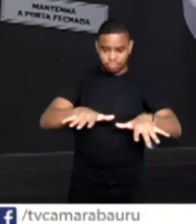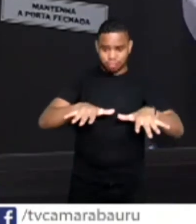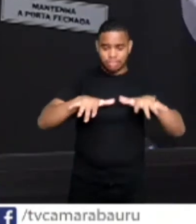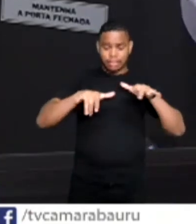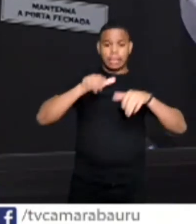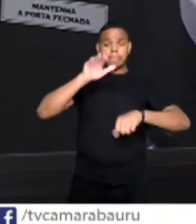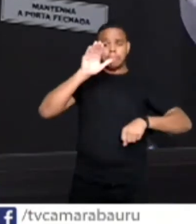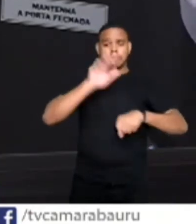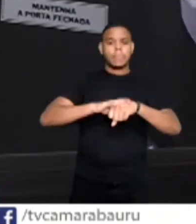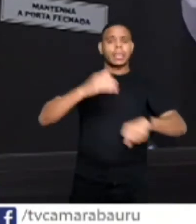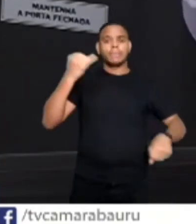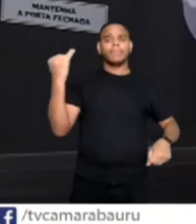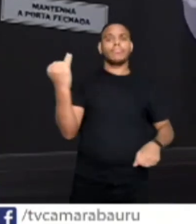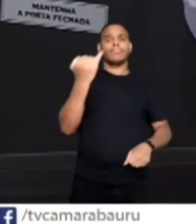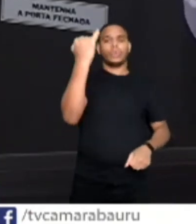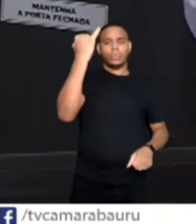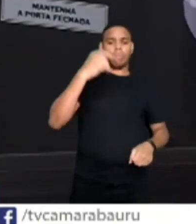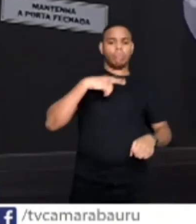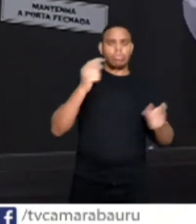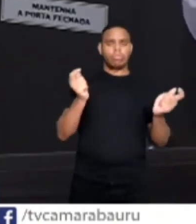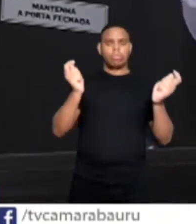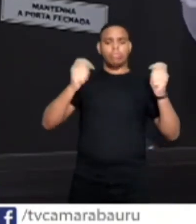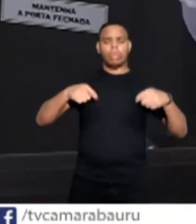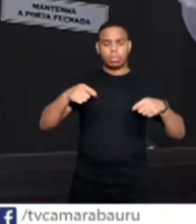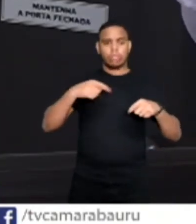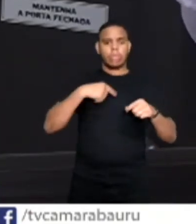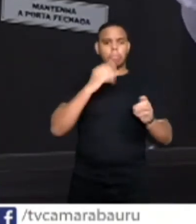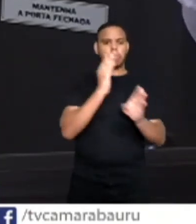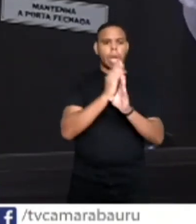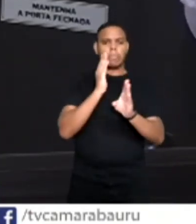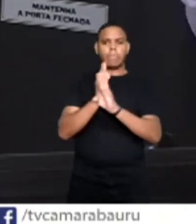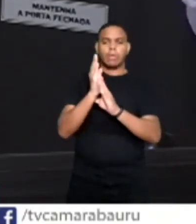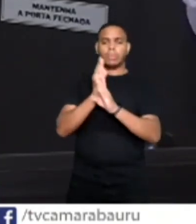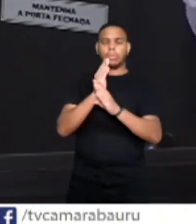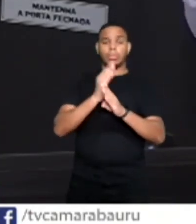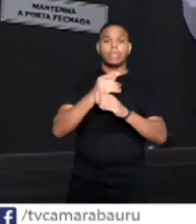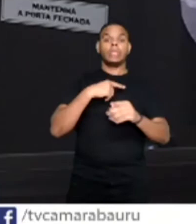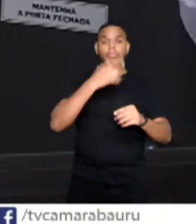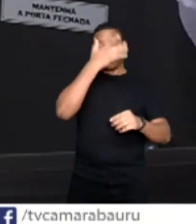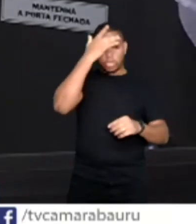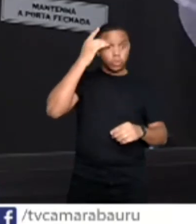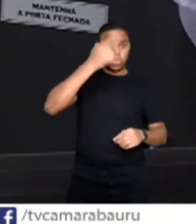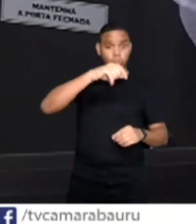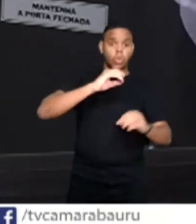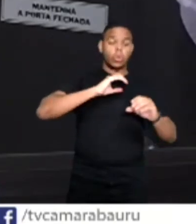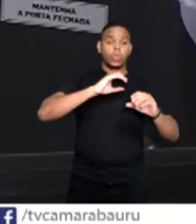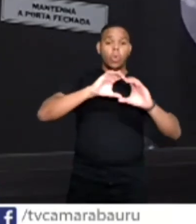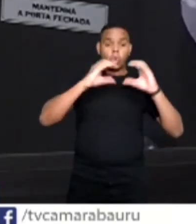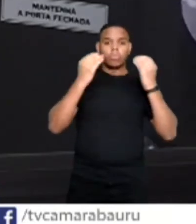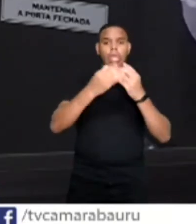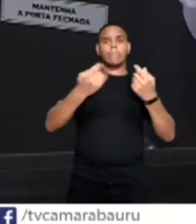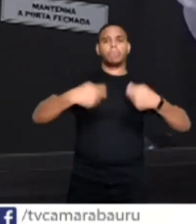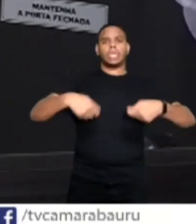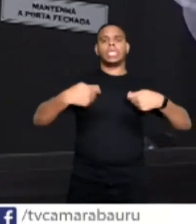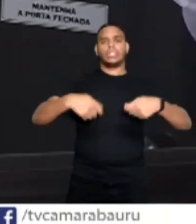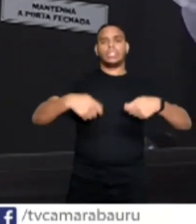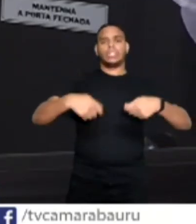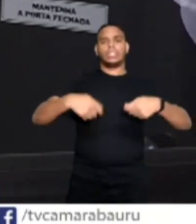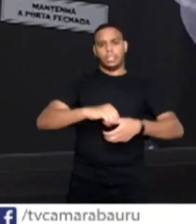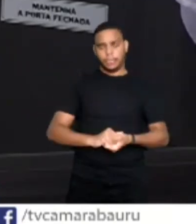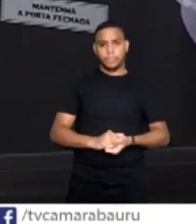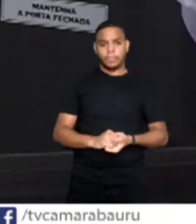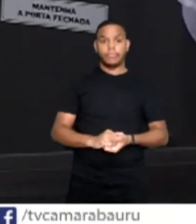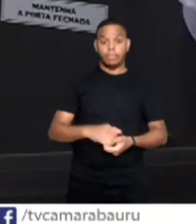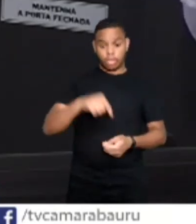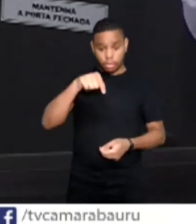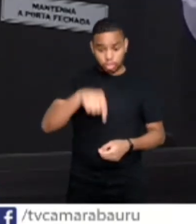importantes instrumentos capazes de identificar os anseios e os desejos de toda a comunidade. É essa Câmara